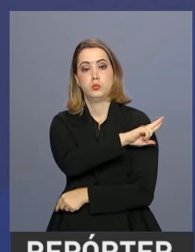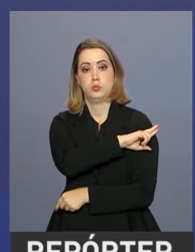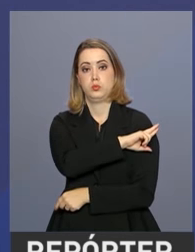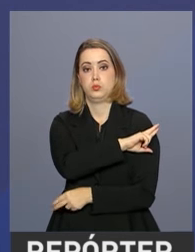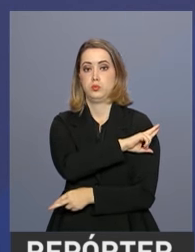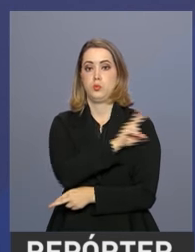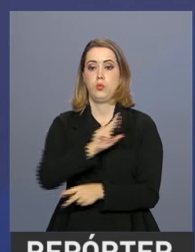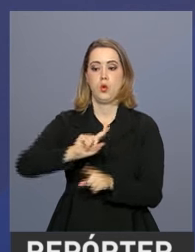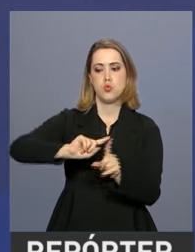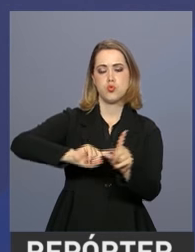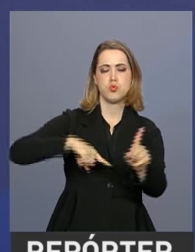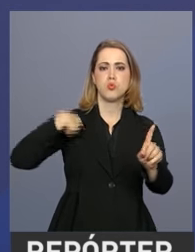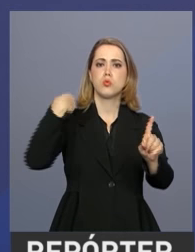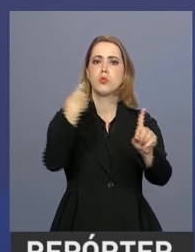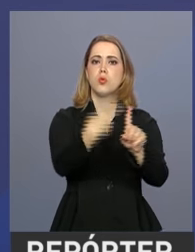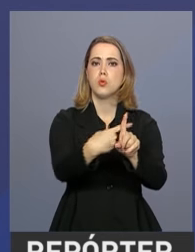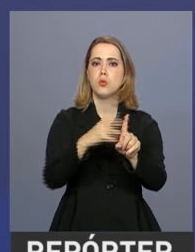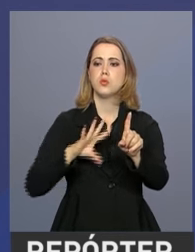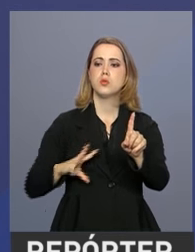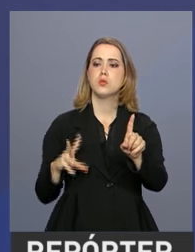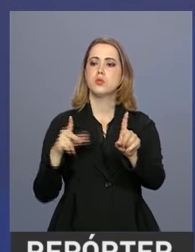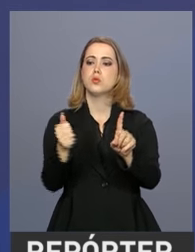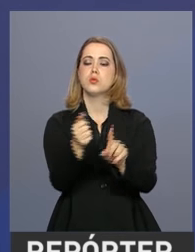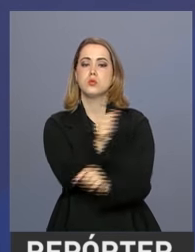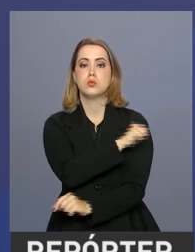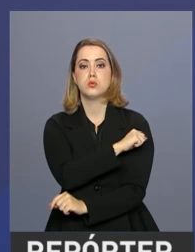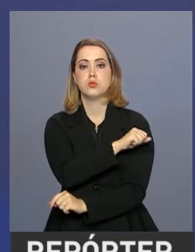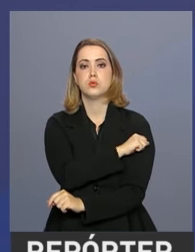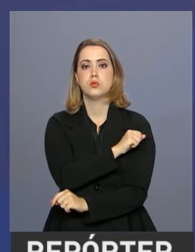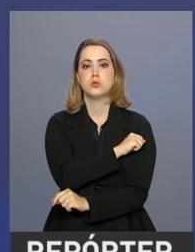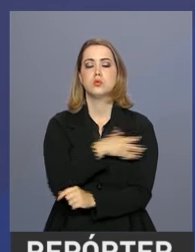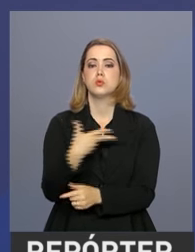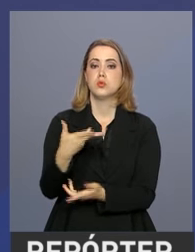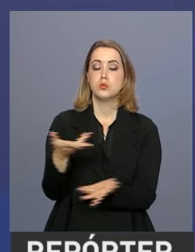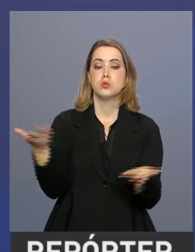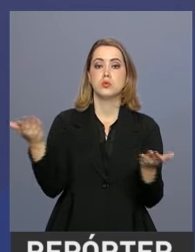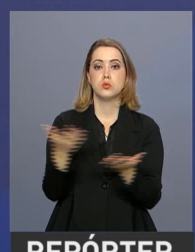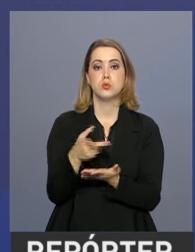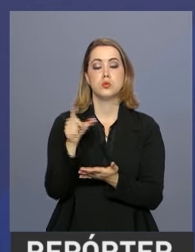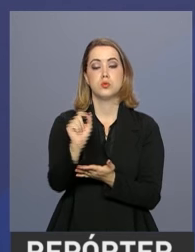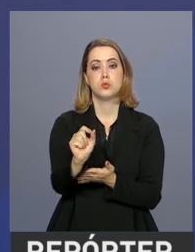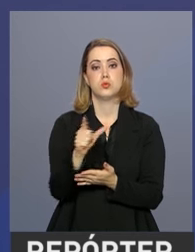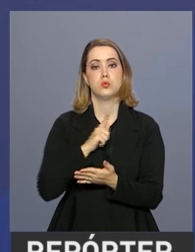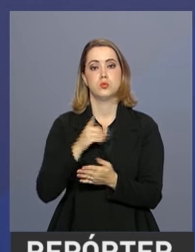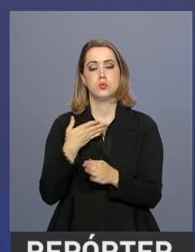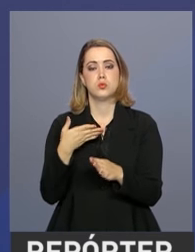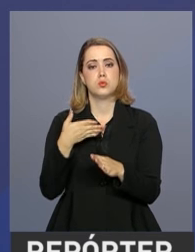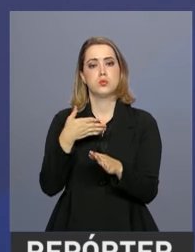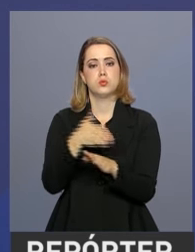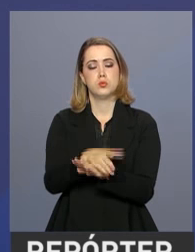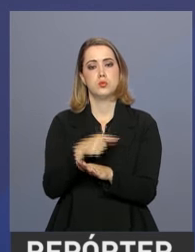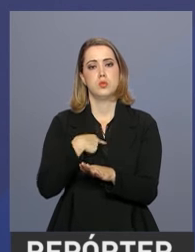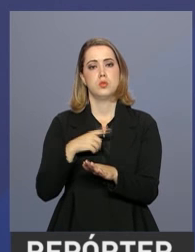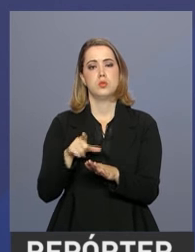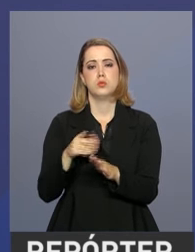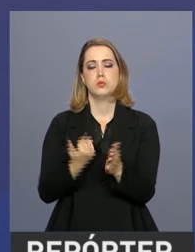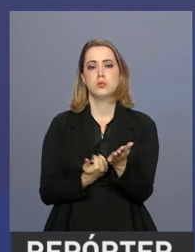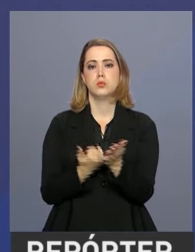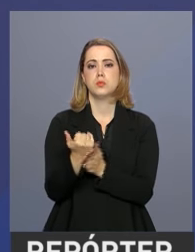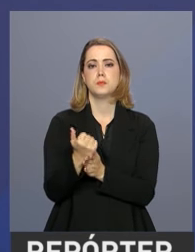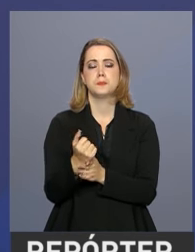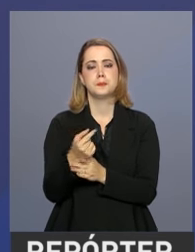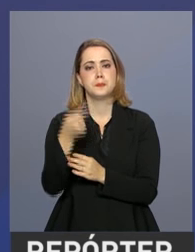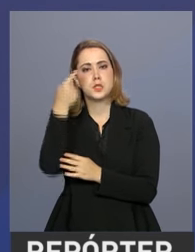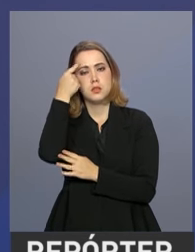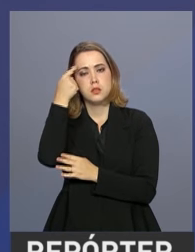que dobrar o total de alunos beneficiados dentro do princípio e Da